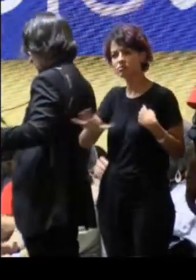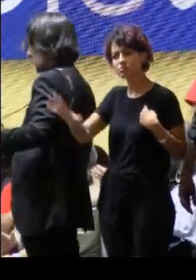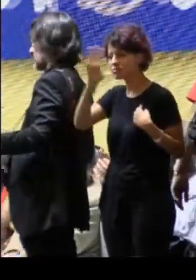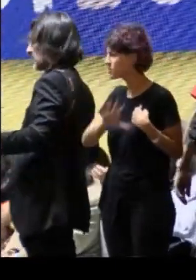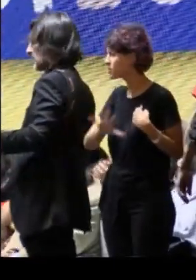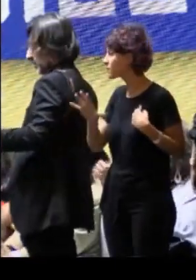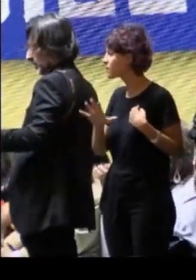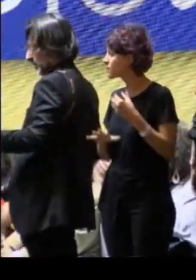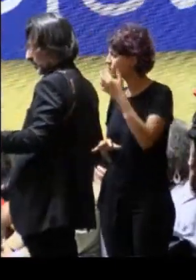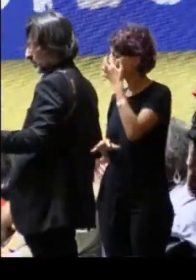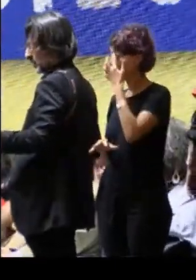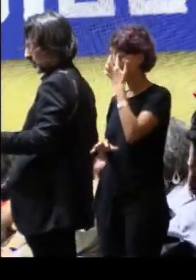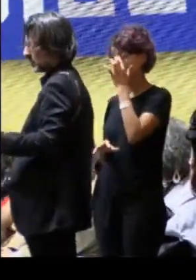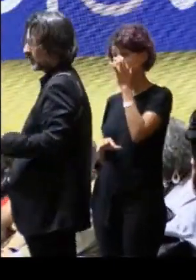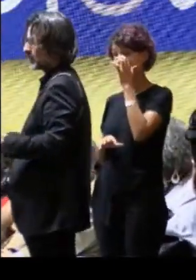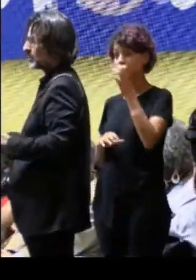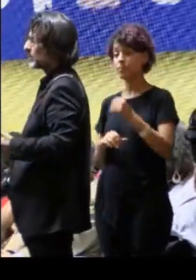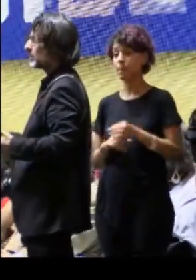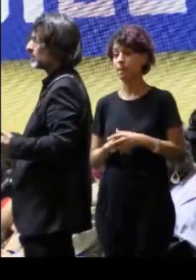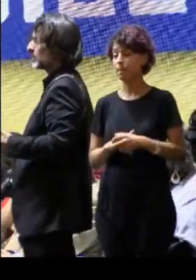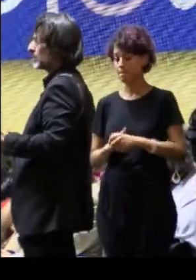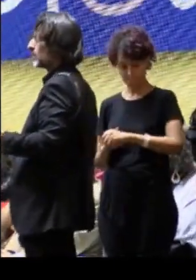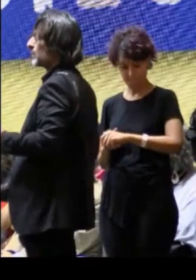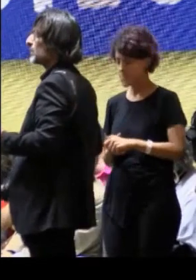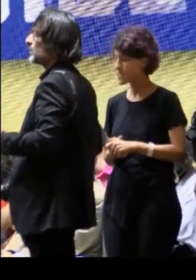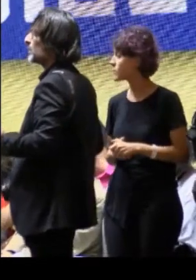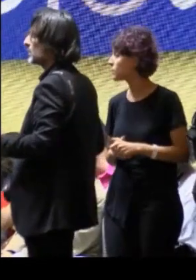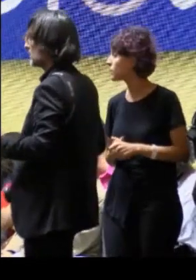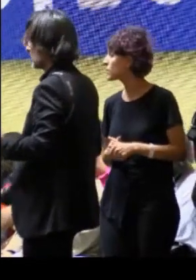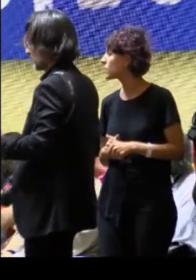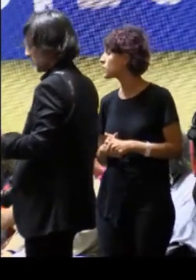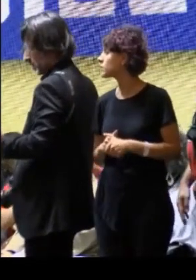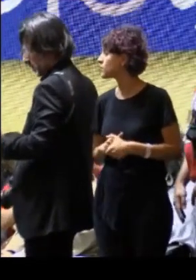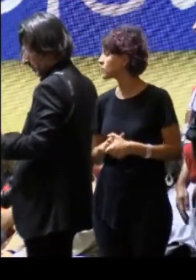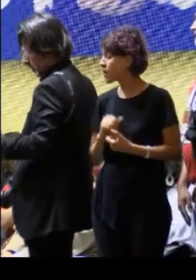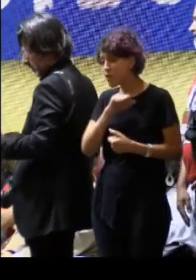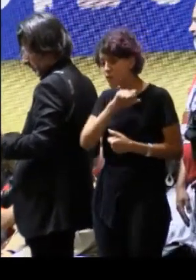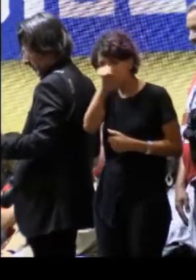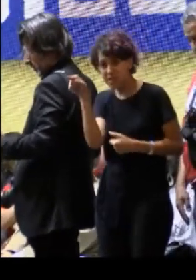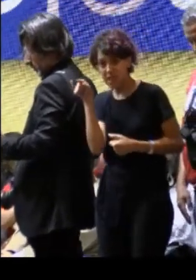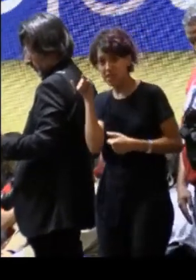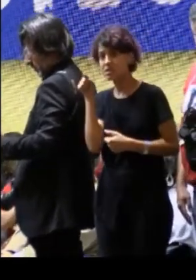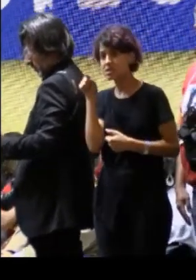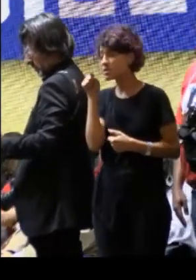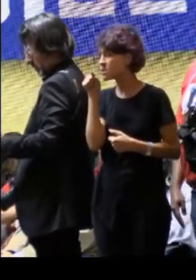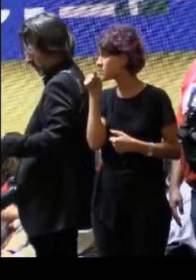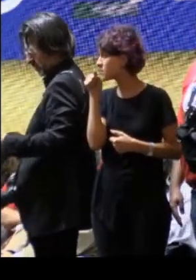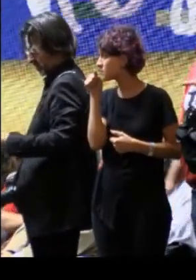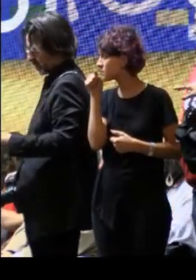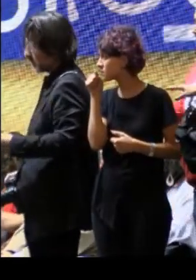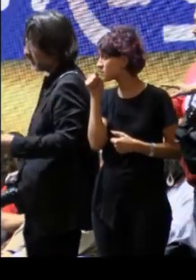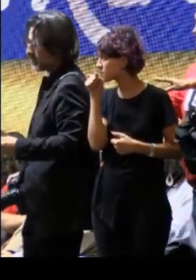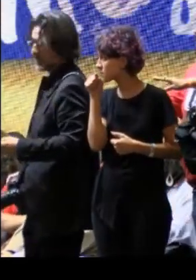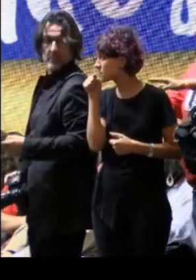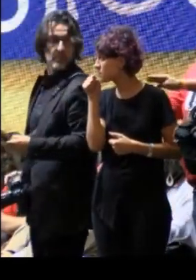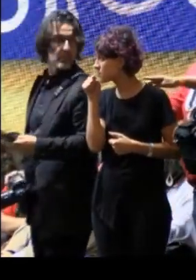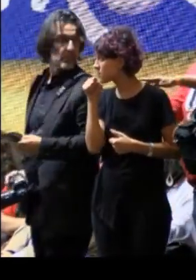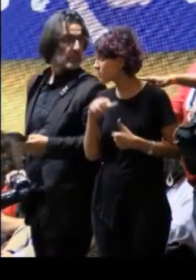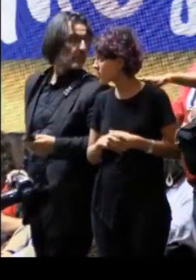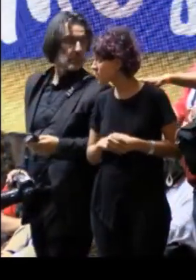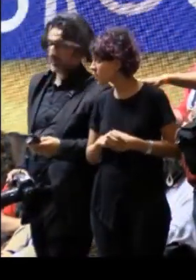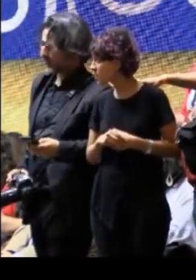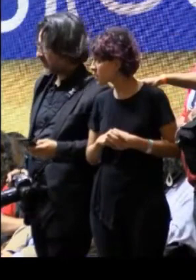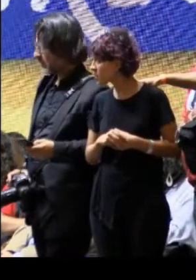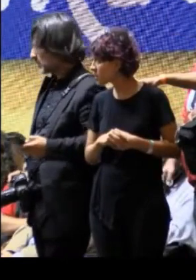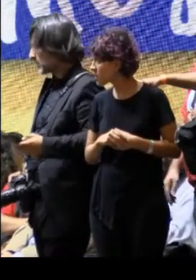vocês saibam. Quero que vocês saibam que vocês continuam sendo a razão do